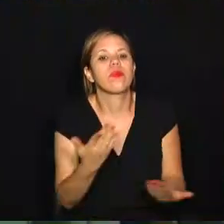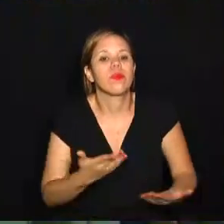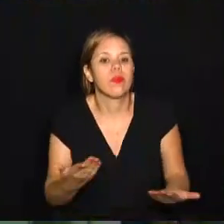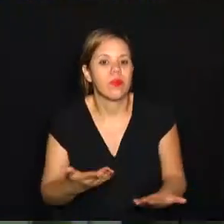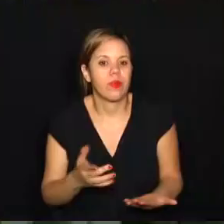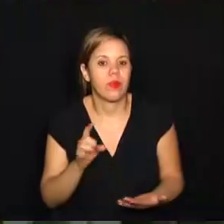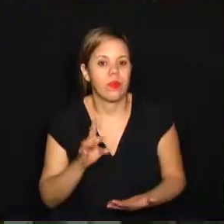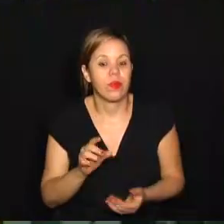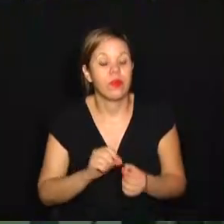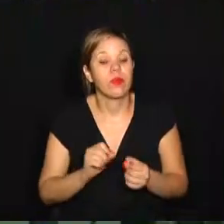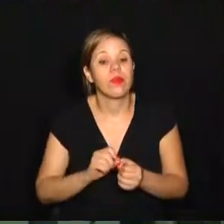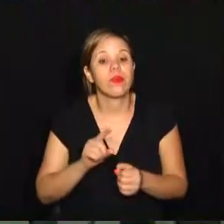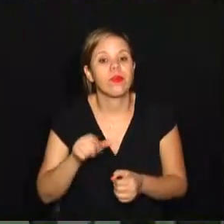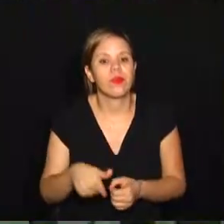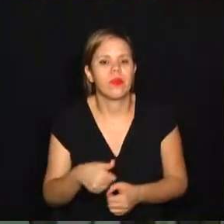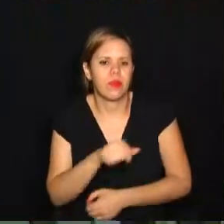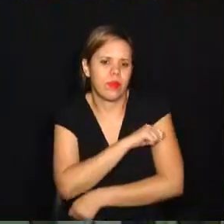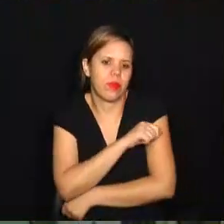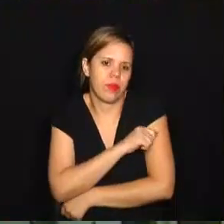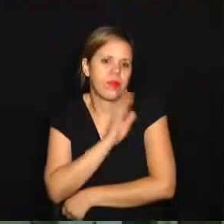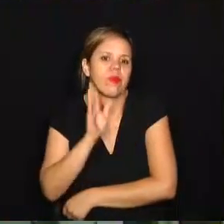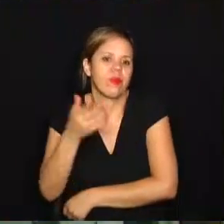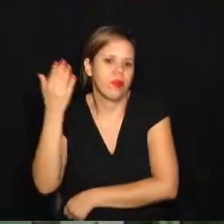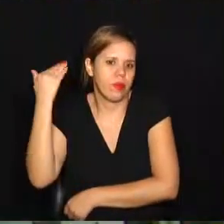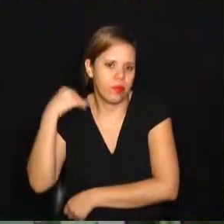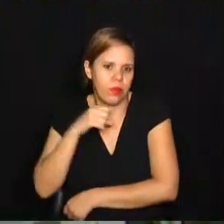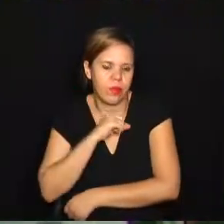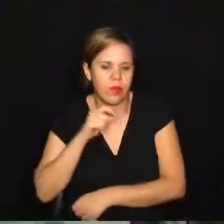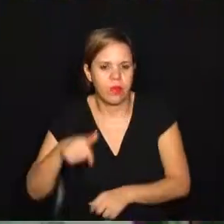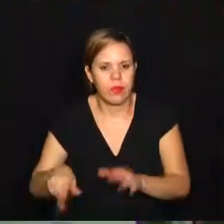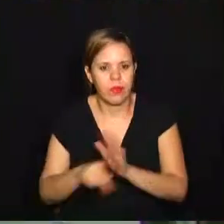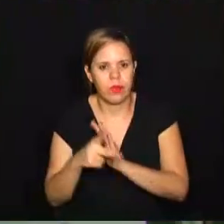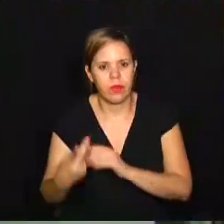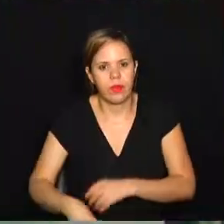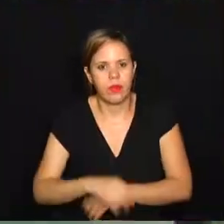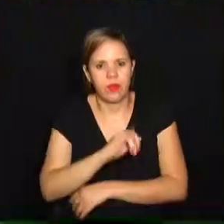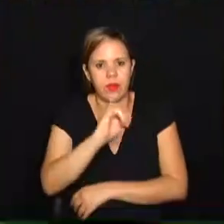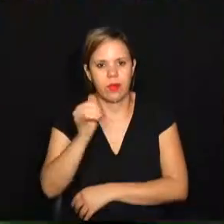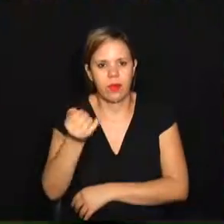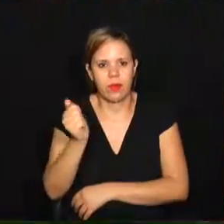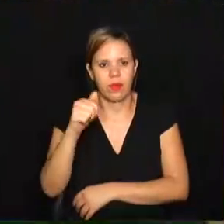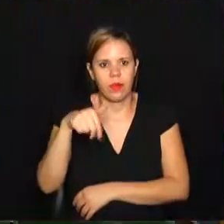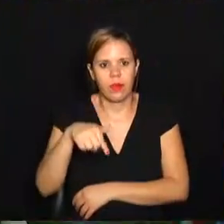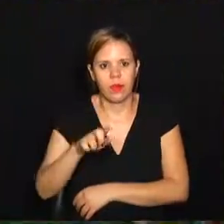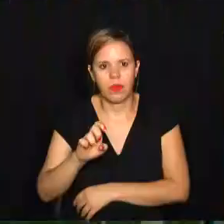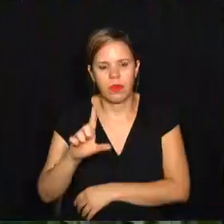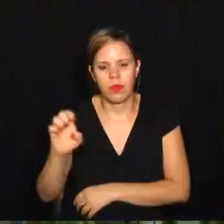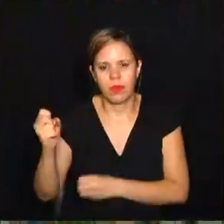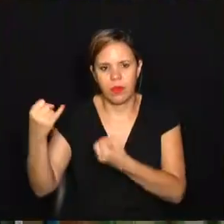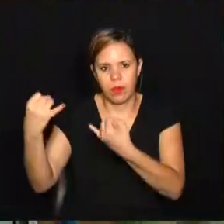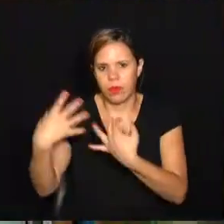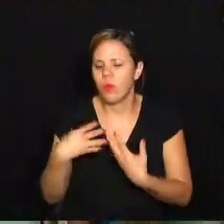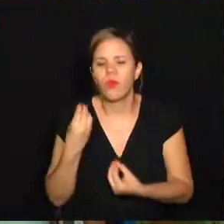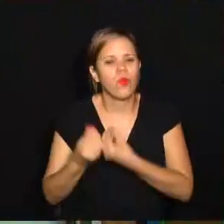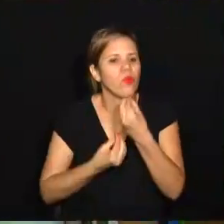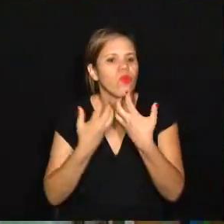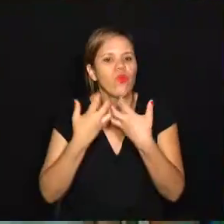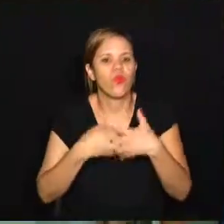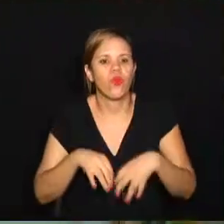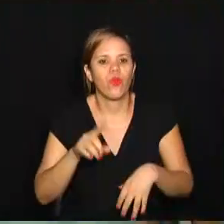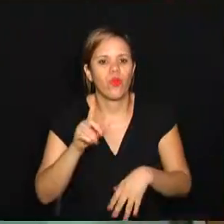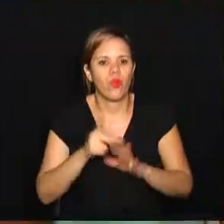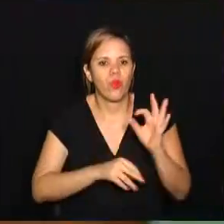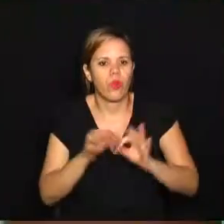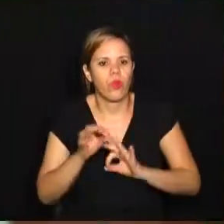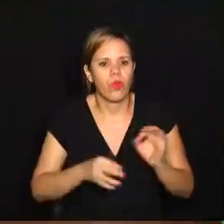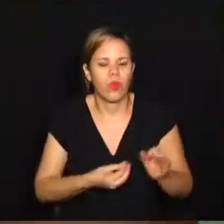Só que quem faz isso são os alunos veteranos. Aqui comigo está a Jaqueline, que vai explicar para mim direitinho como é que funciona, Jaqueline, o